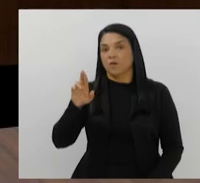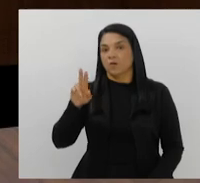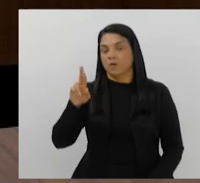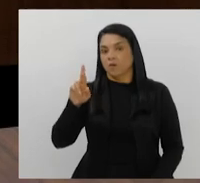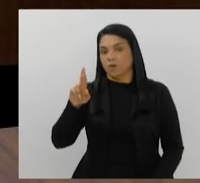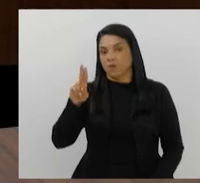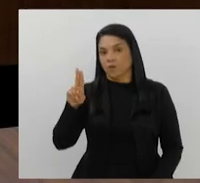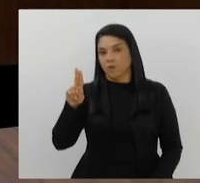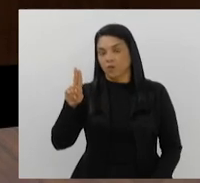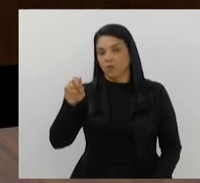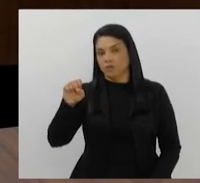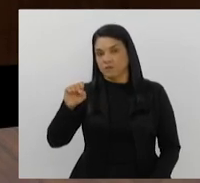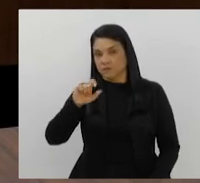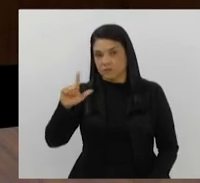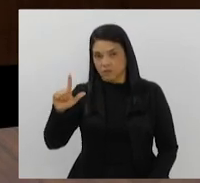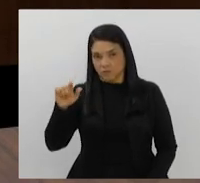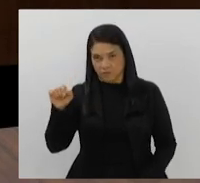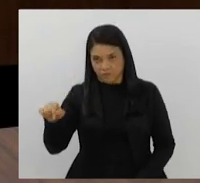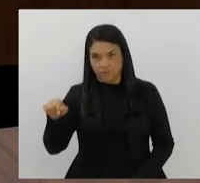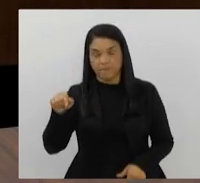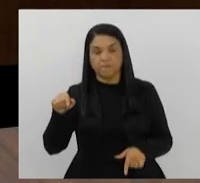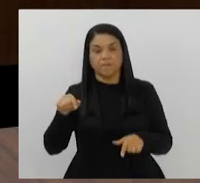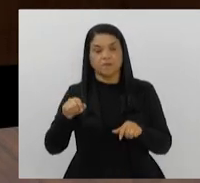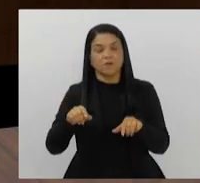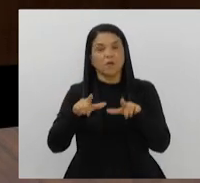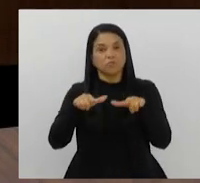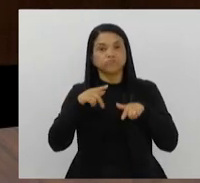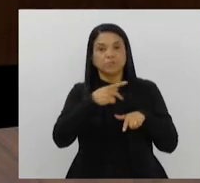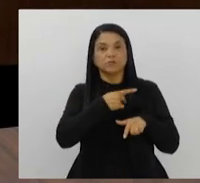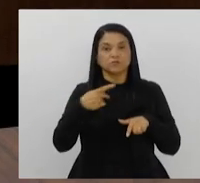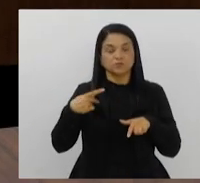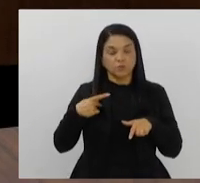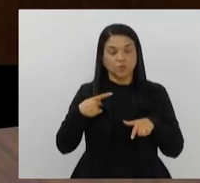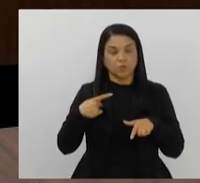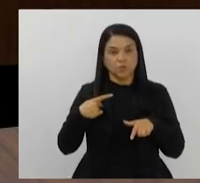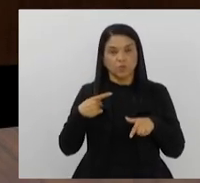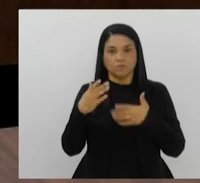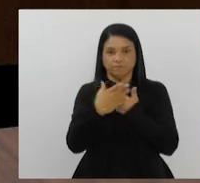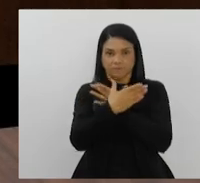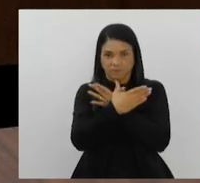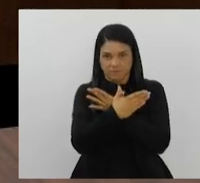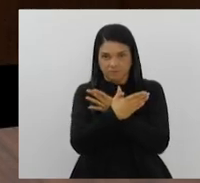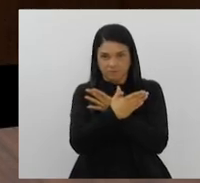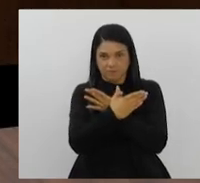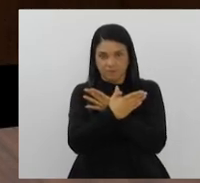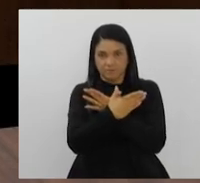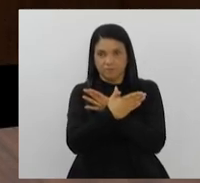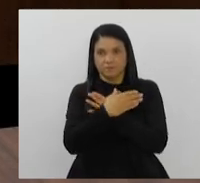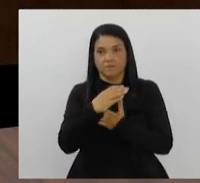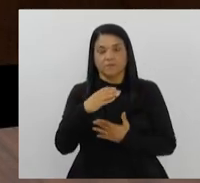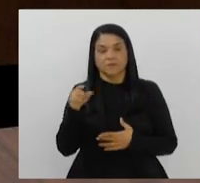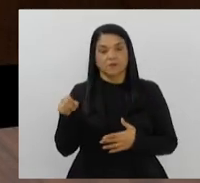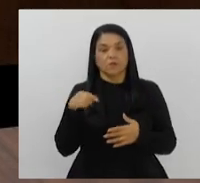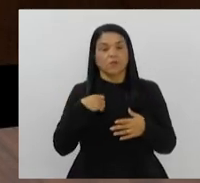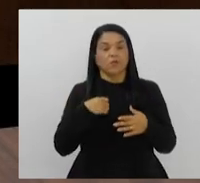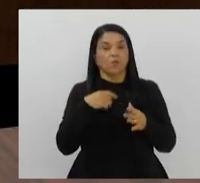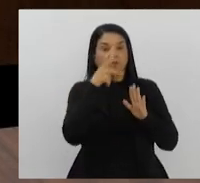Câmara, presidente nacional da Convenção da Assembleia de Deus do Brasil, CADB. O projeto de